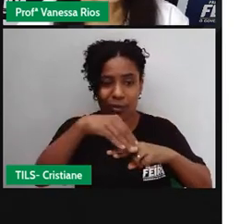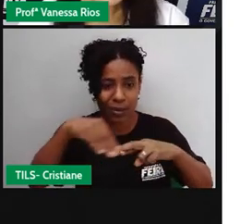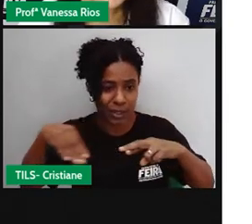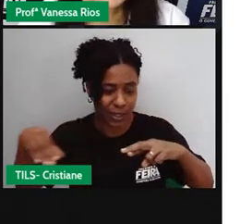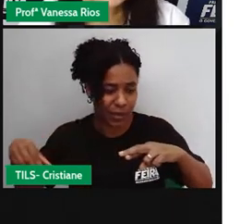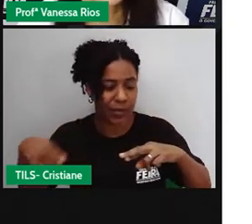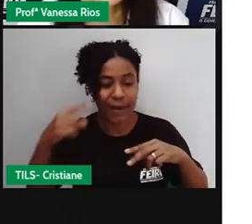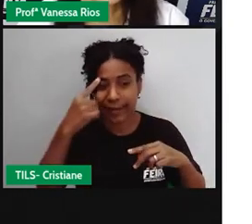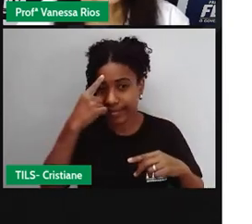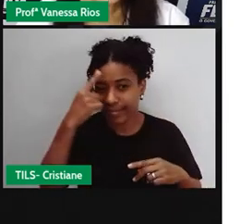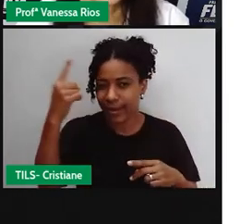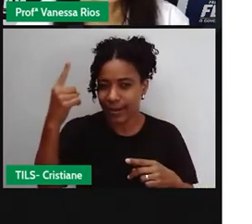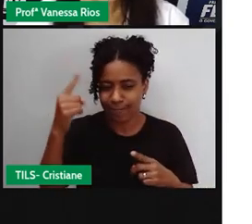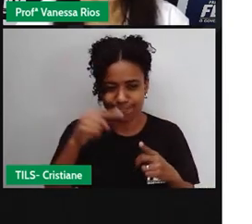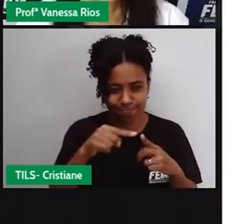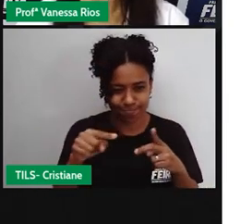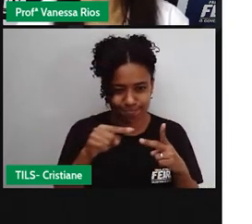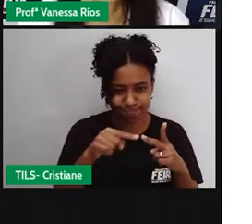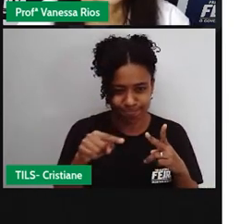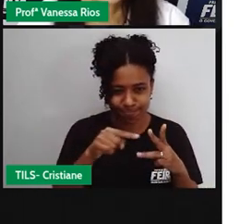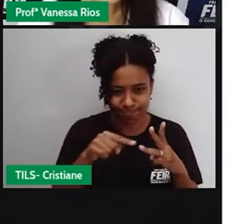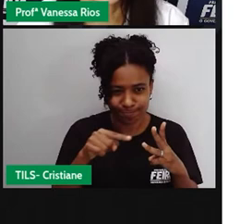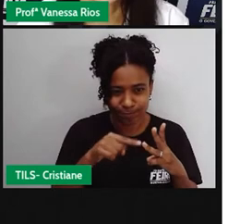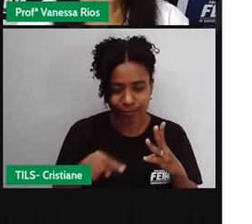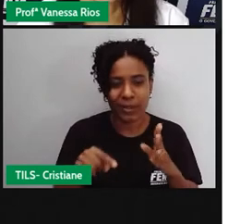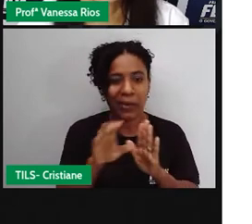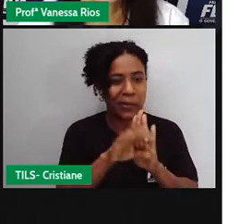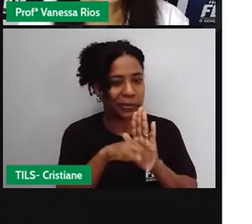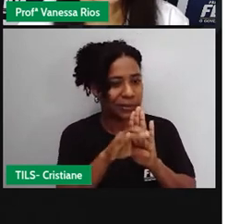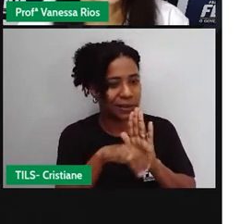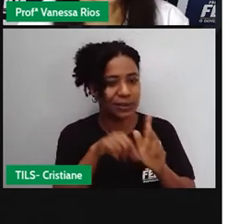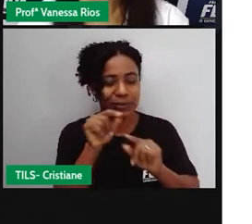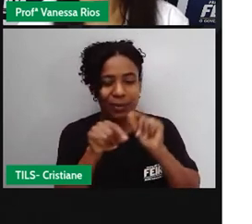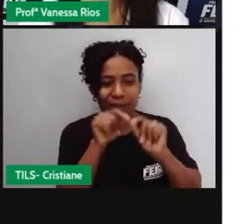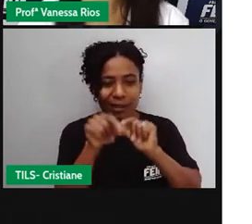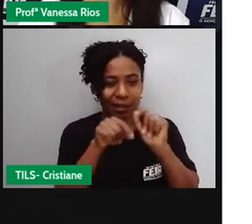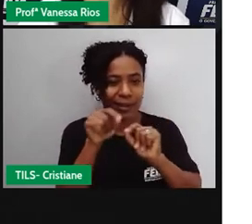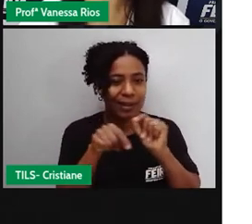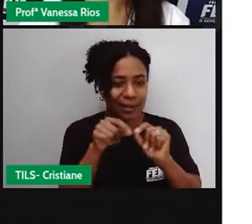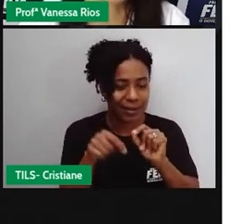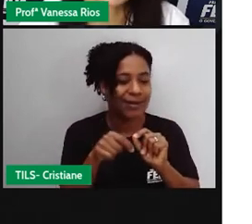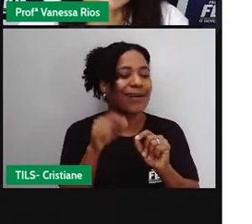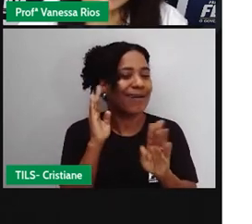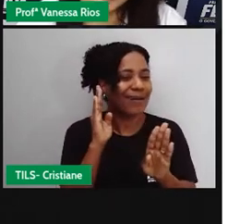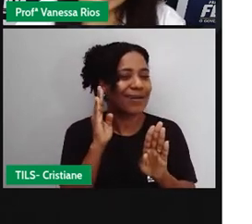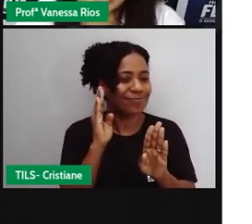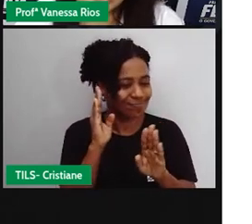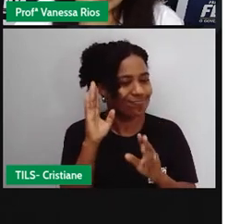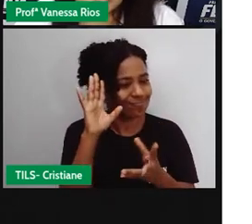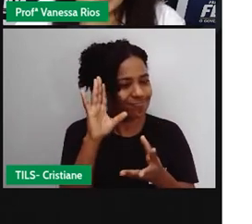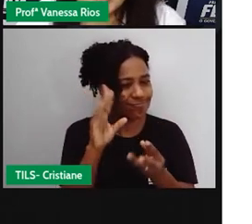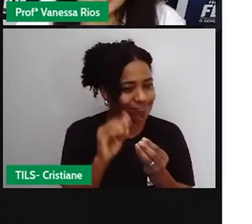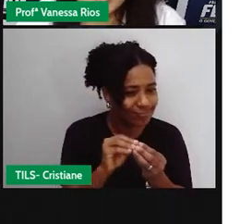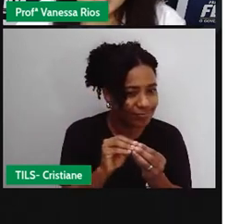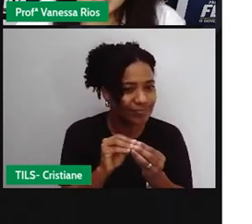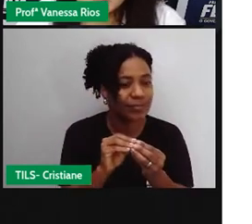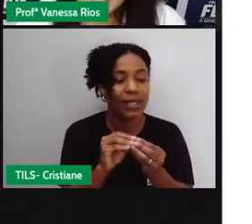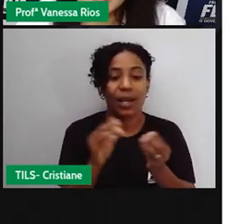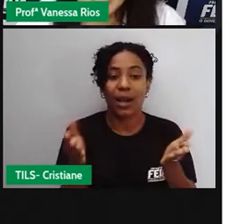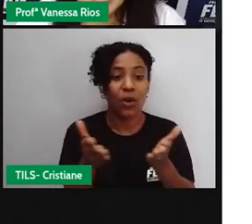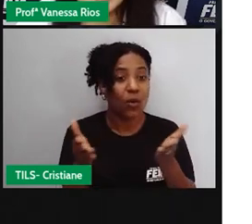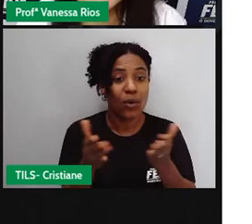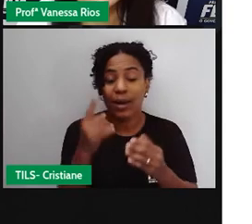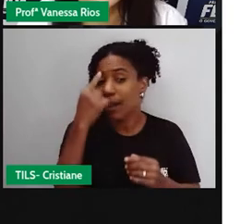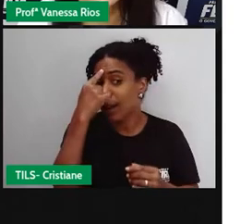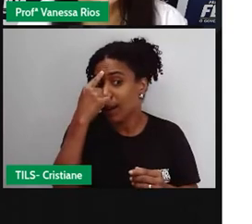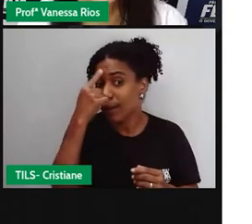as ideias, né? Os conceitos, as definições, aquilo que eu quero que apareça no meu texto. Mas eu preciso